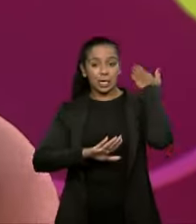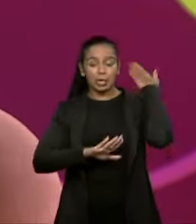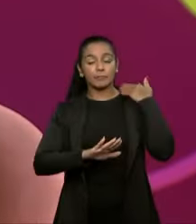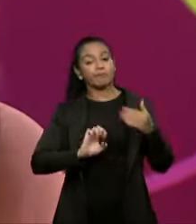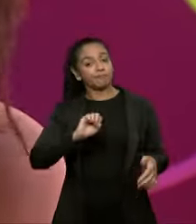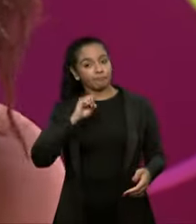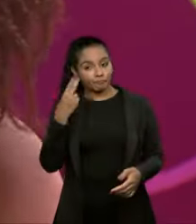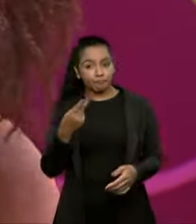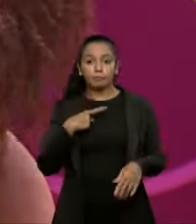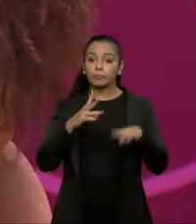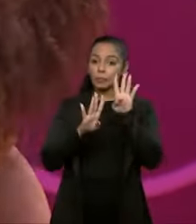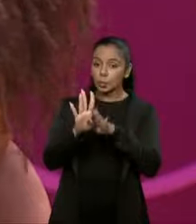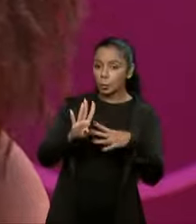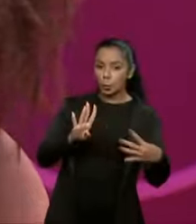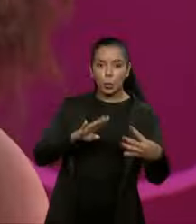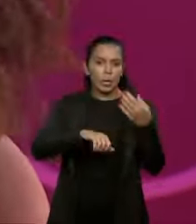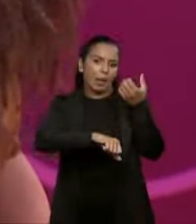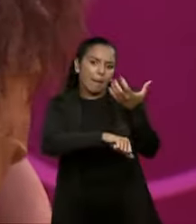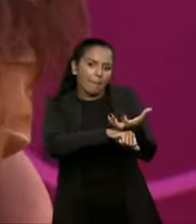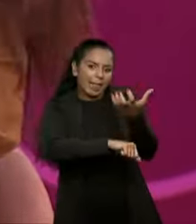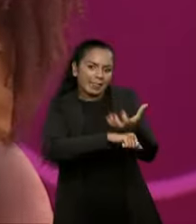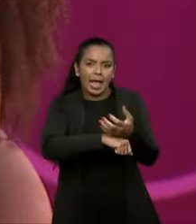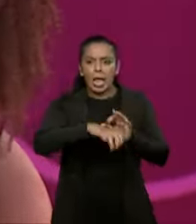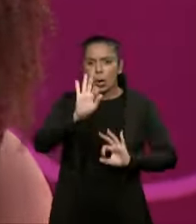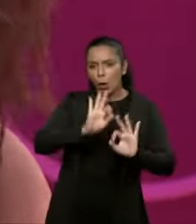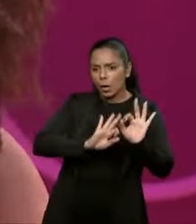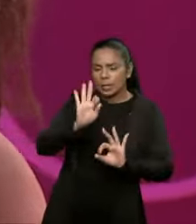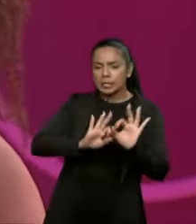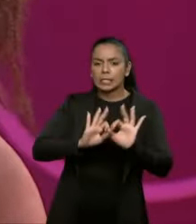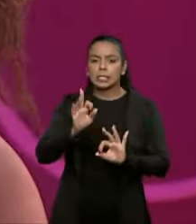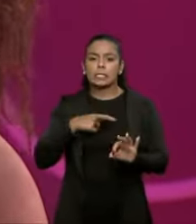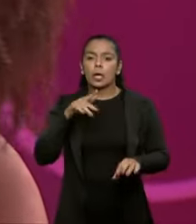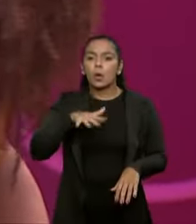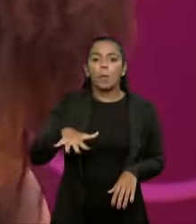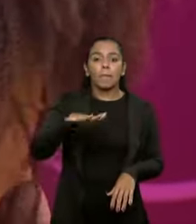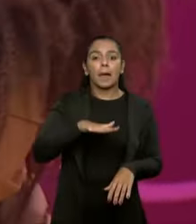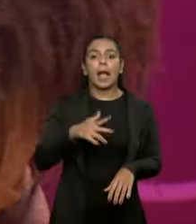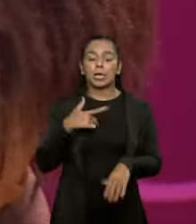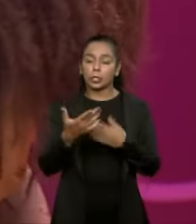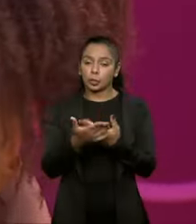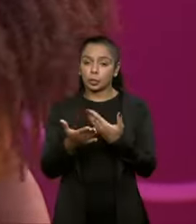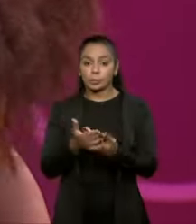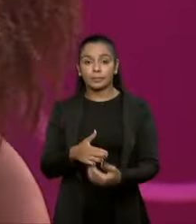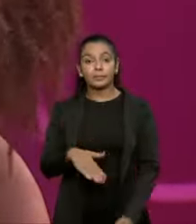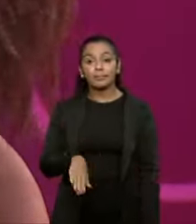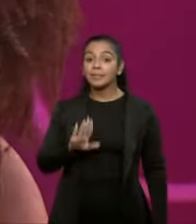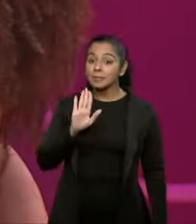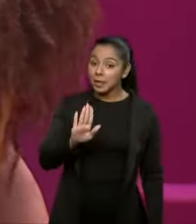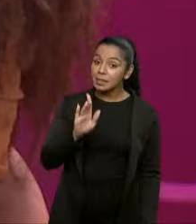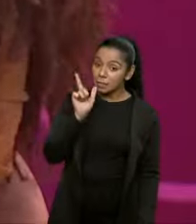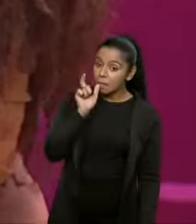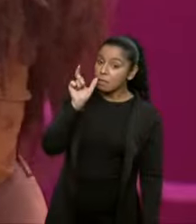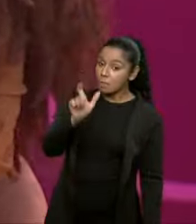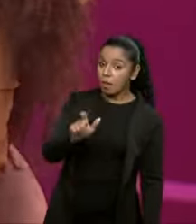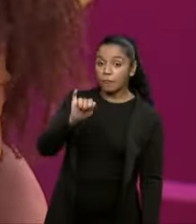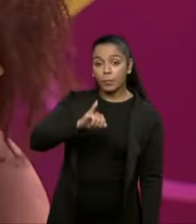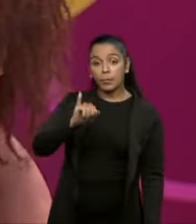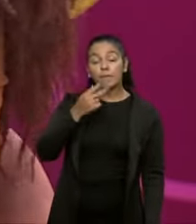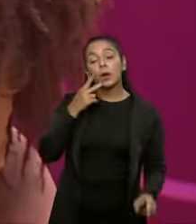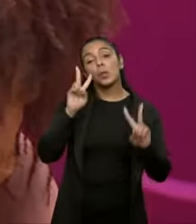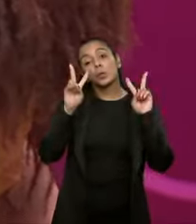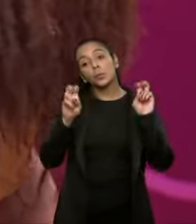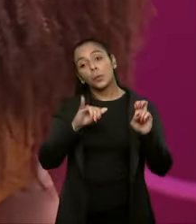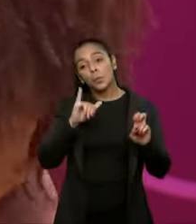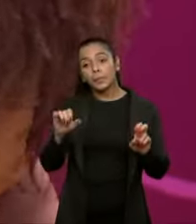currículo nesse sentido das matérias, né? Da organização de um campo de estudo, né? Mas é uma palavra que é importante, que fala muito sobre isso,